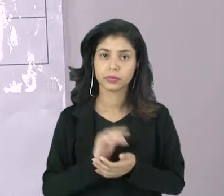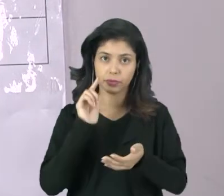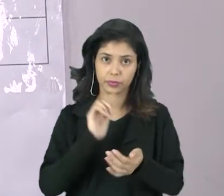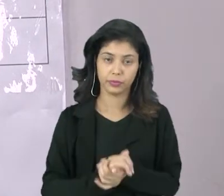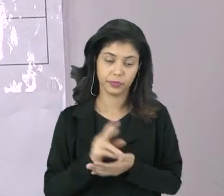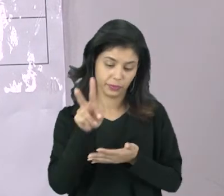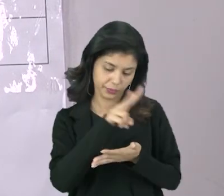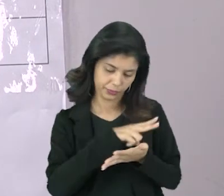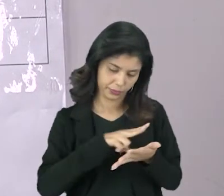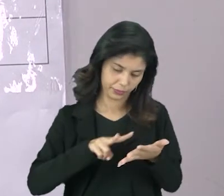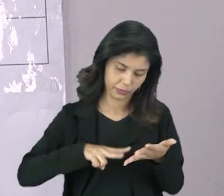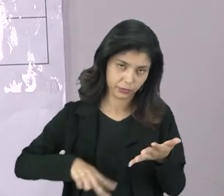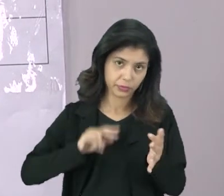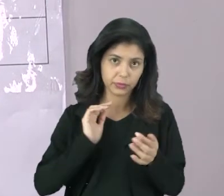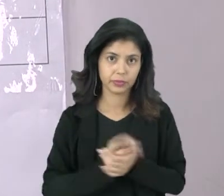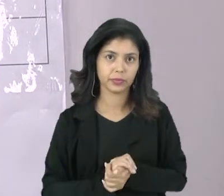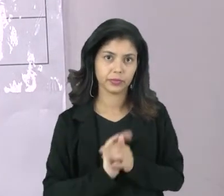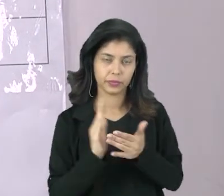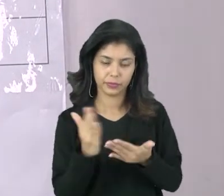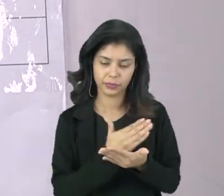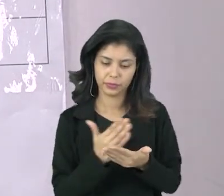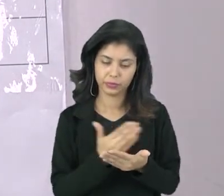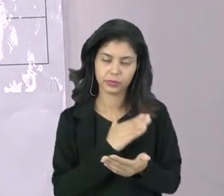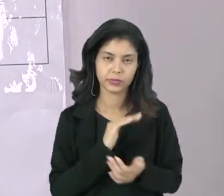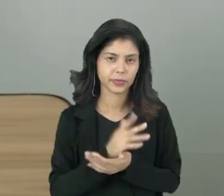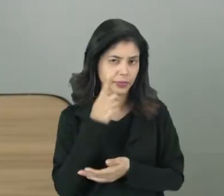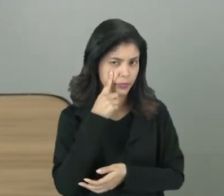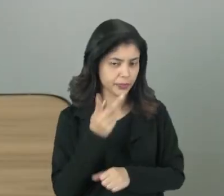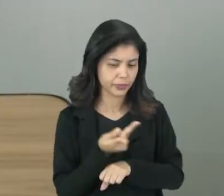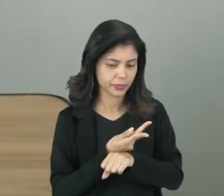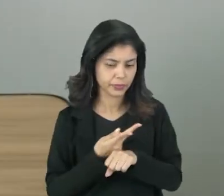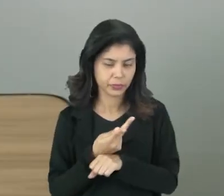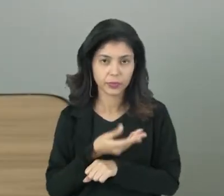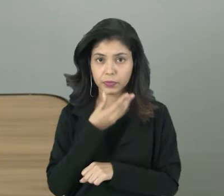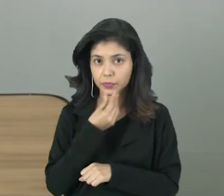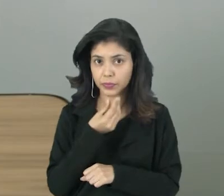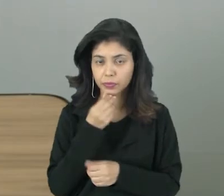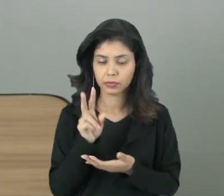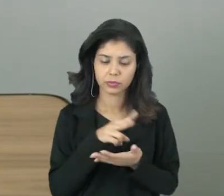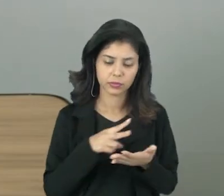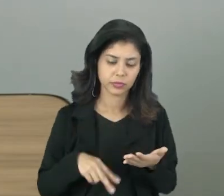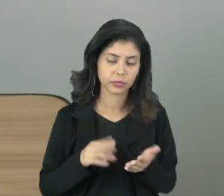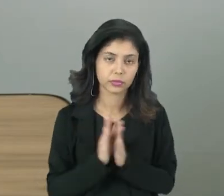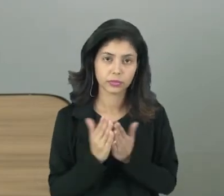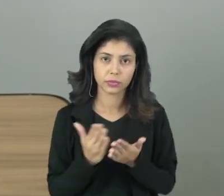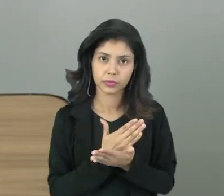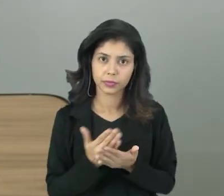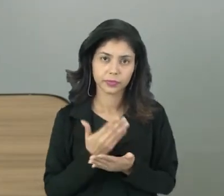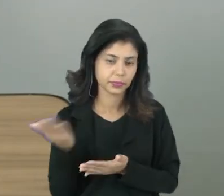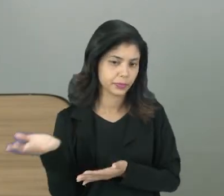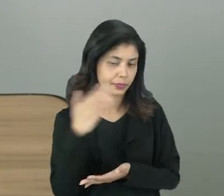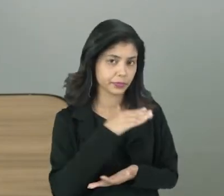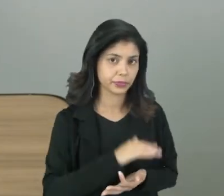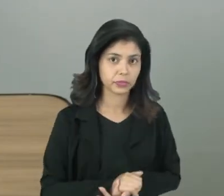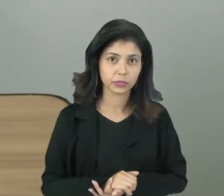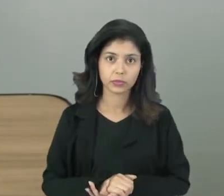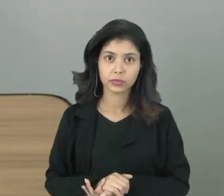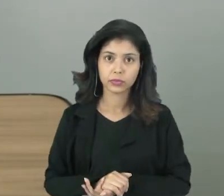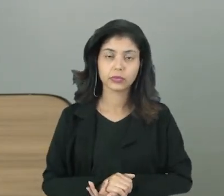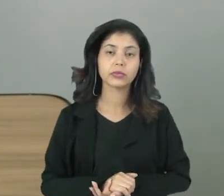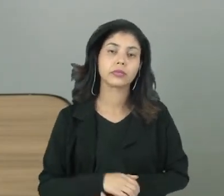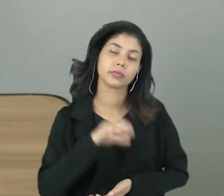lindo o livro então nós vamos procurar onde diz que o menino está lendo o livro Vamos lá